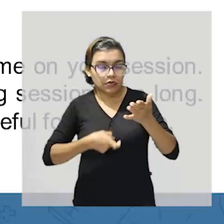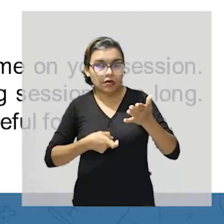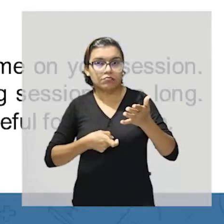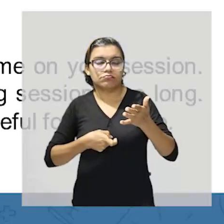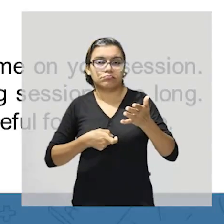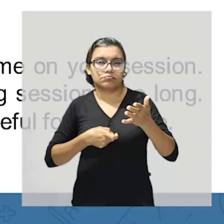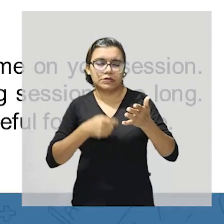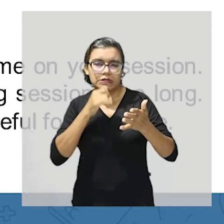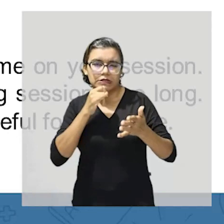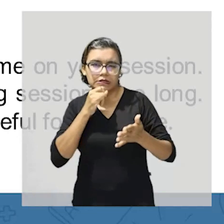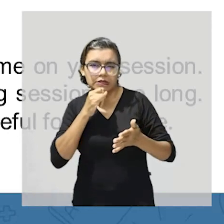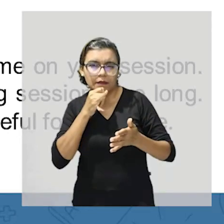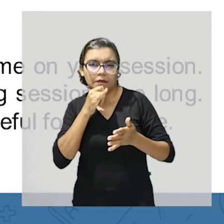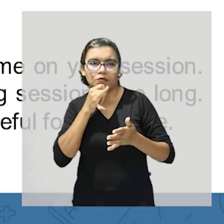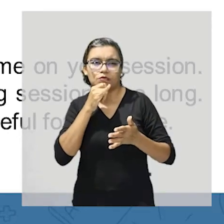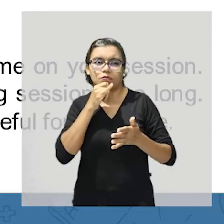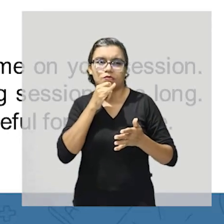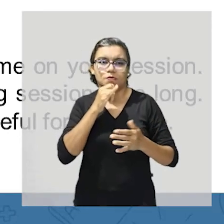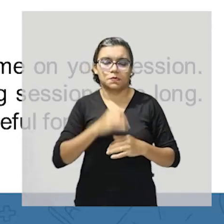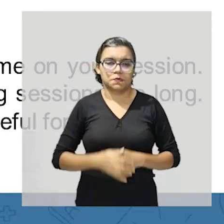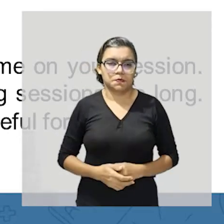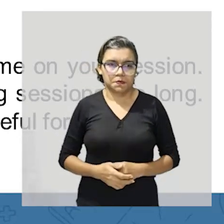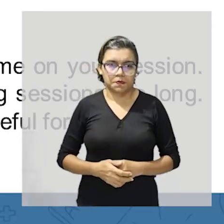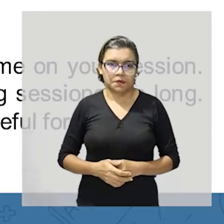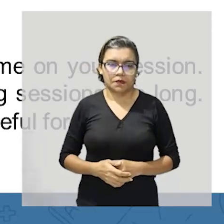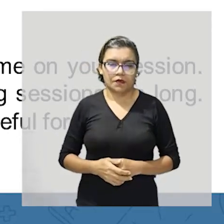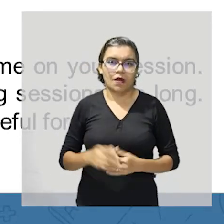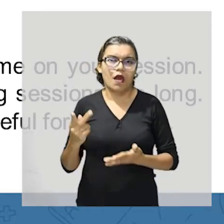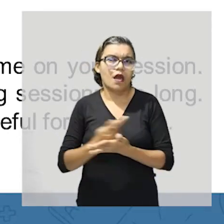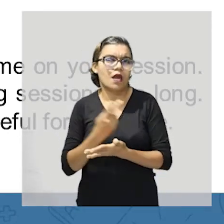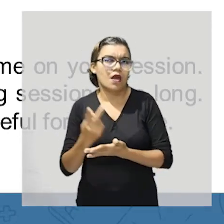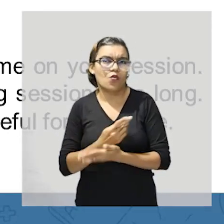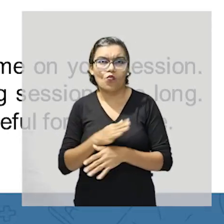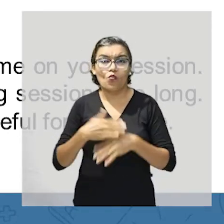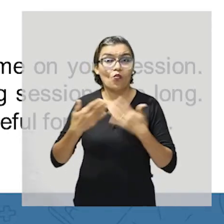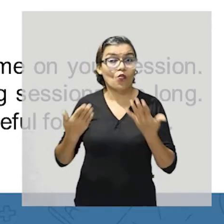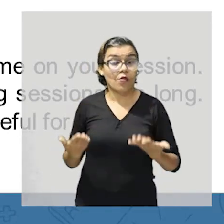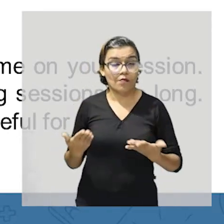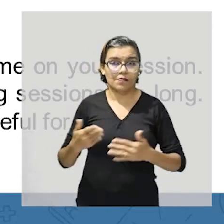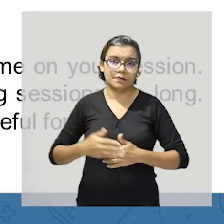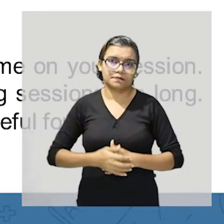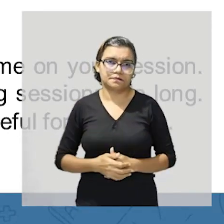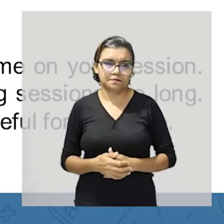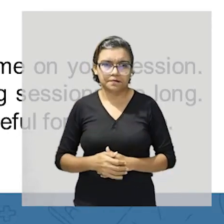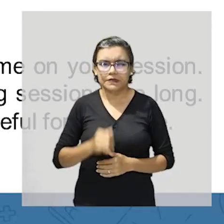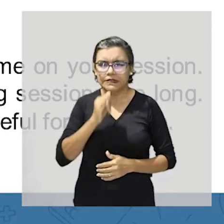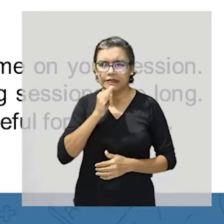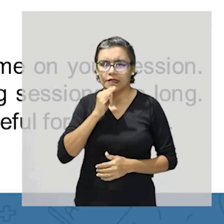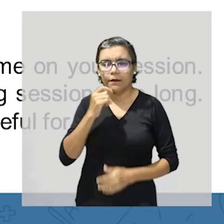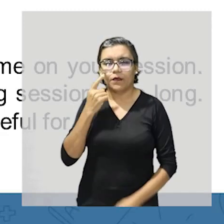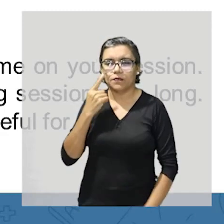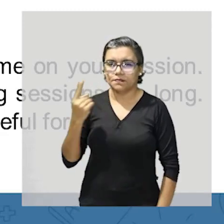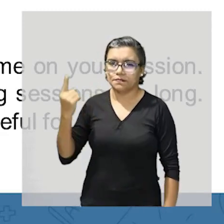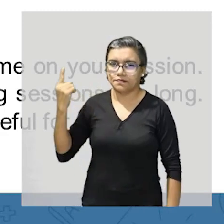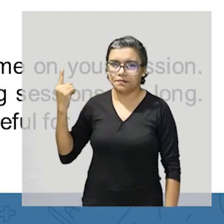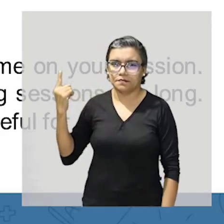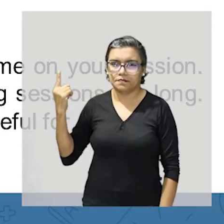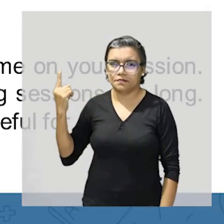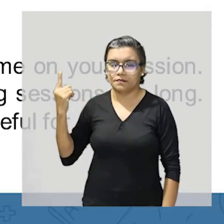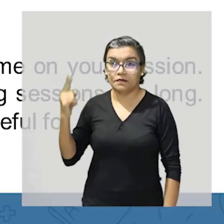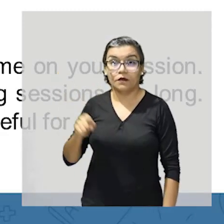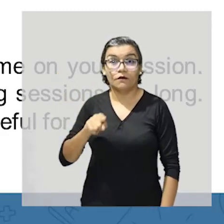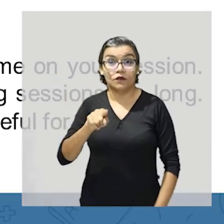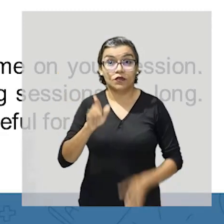sequência ele destaca os pontos, ó. Quais seriam os erros? Por exemplo, you're focusing on the negatives. Você